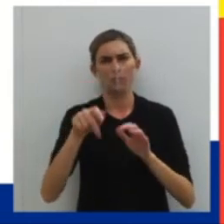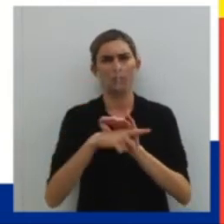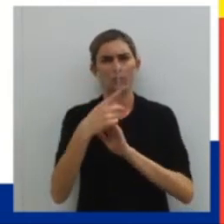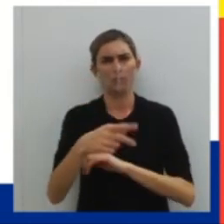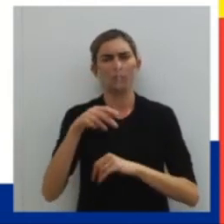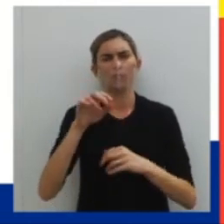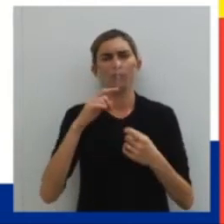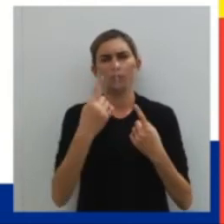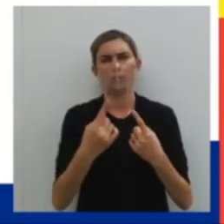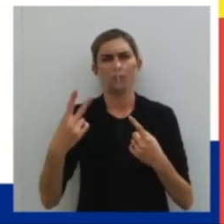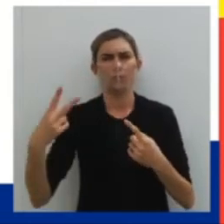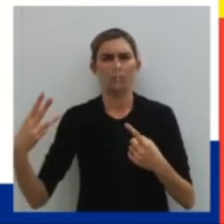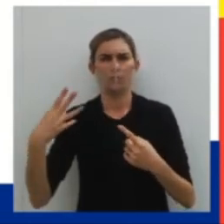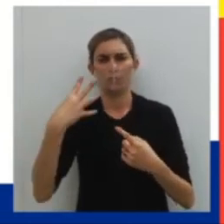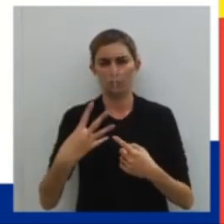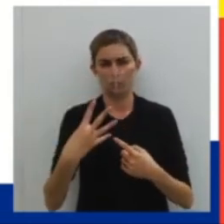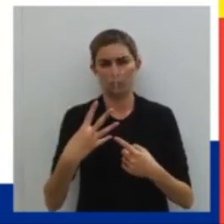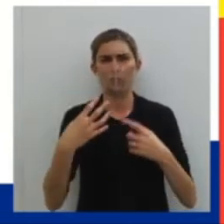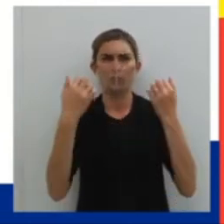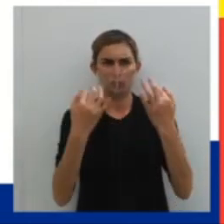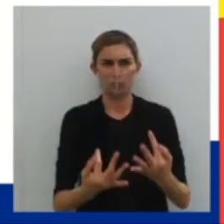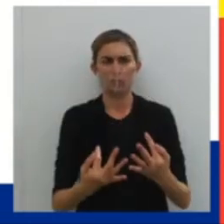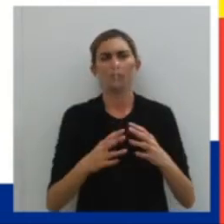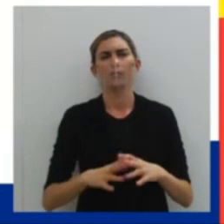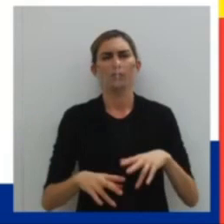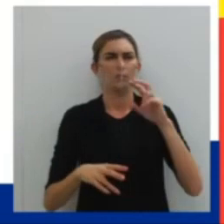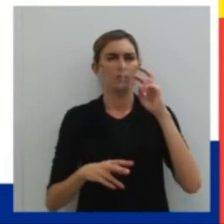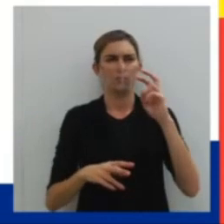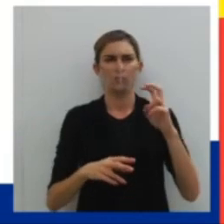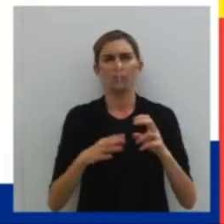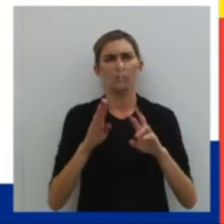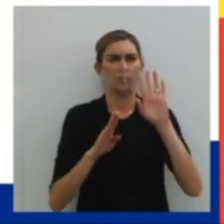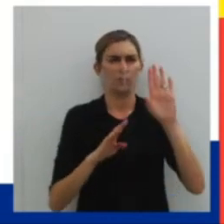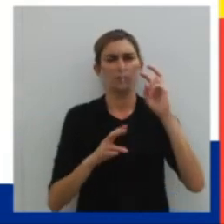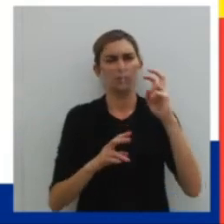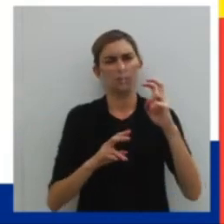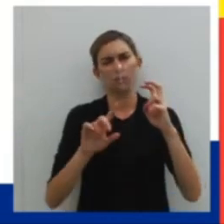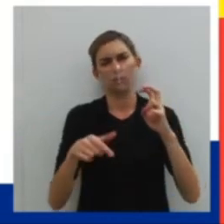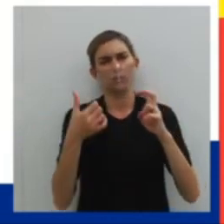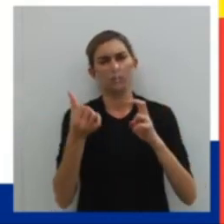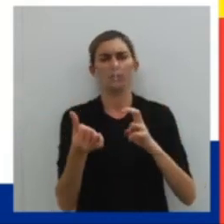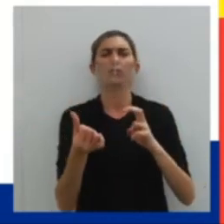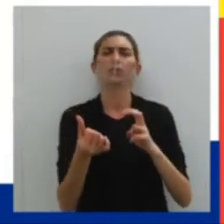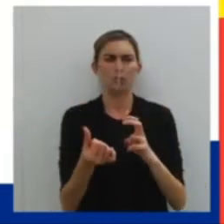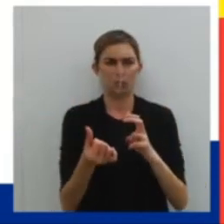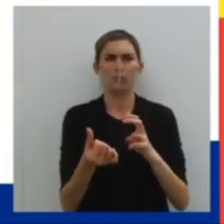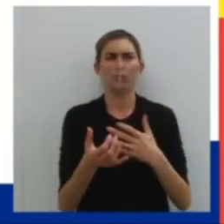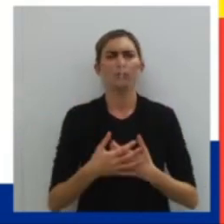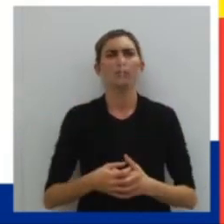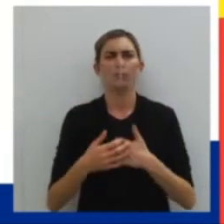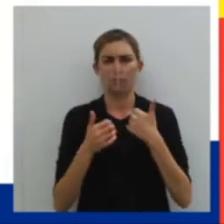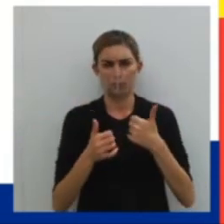pelos elementos 1, 2, 3 e 4, eu defini bem o conjunto A, e o conjunto B formado pelos elementos 5 e